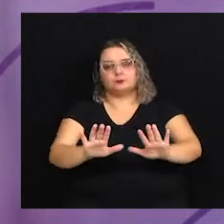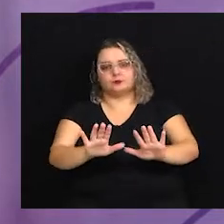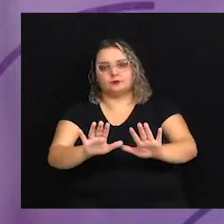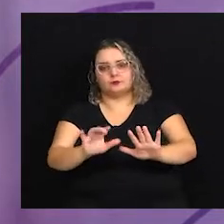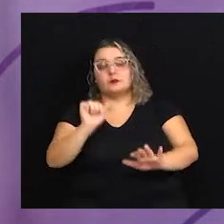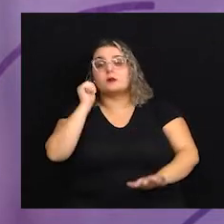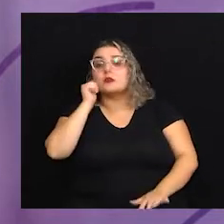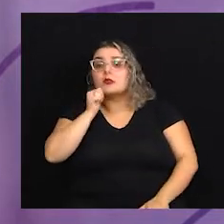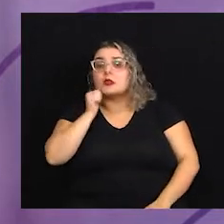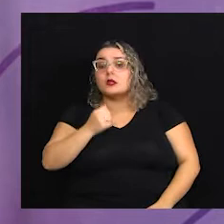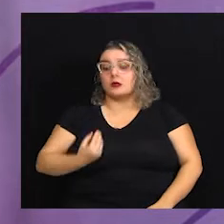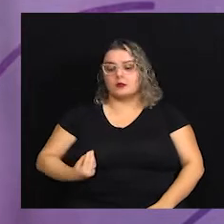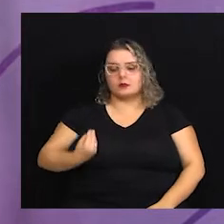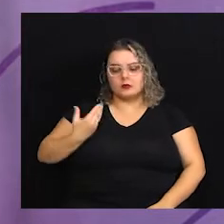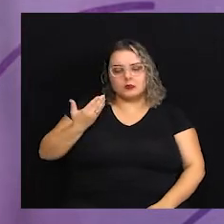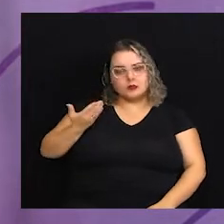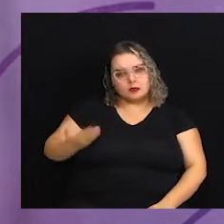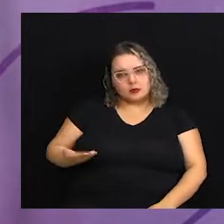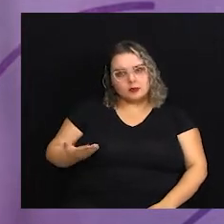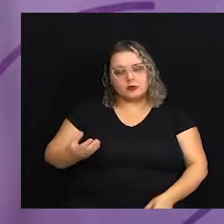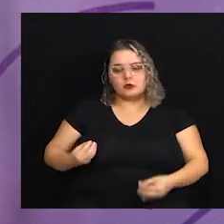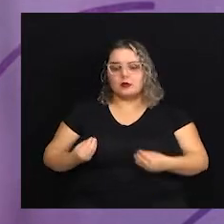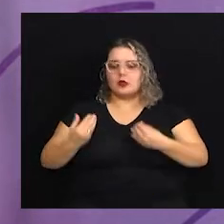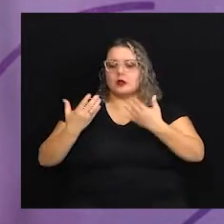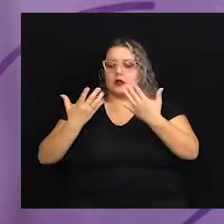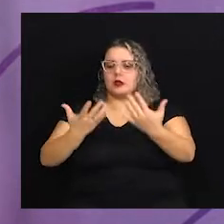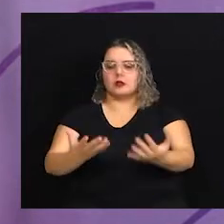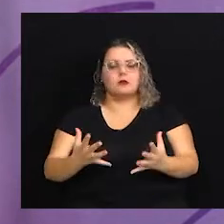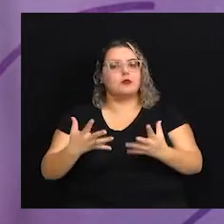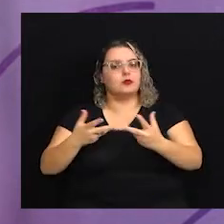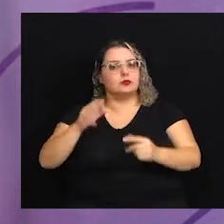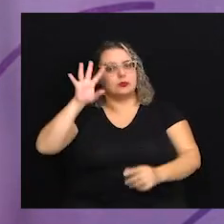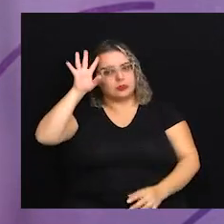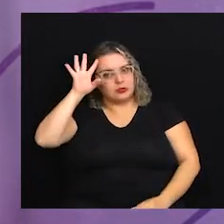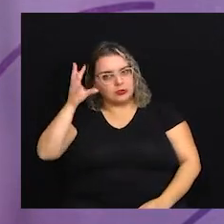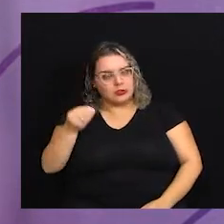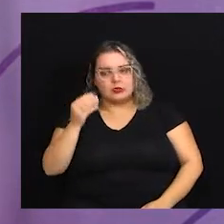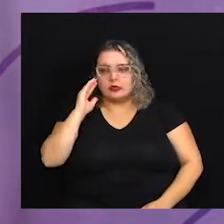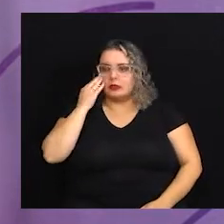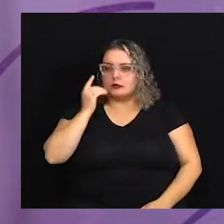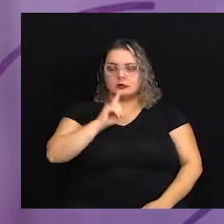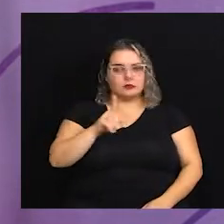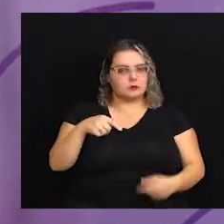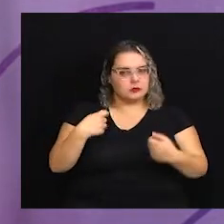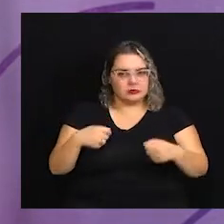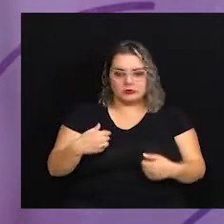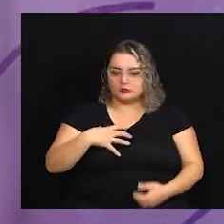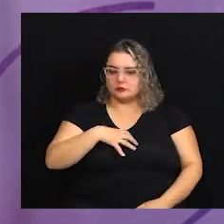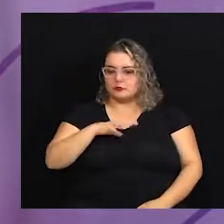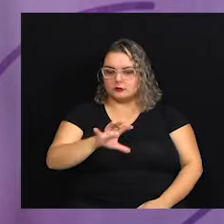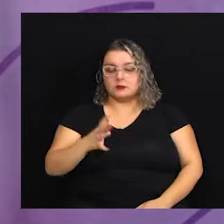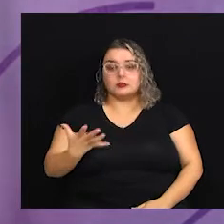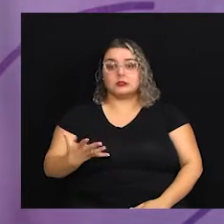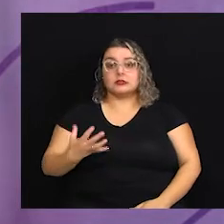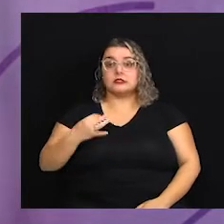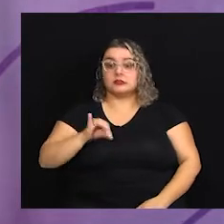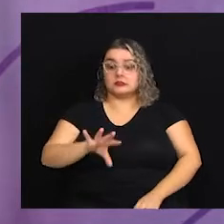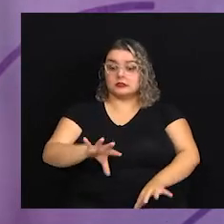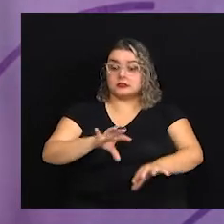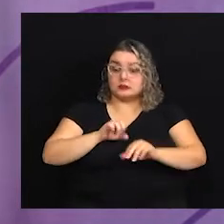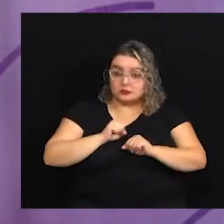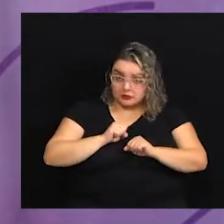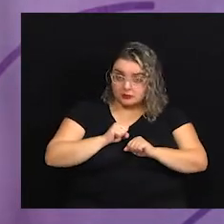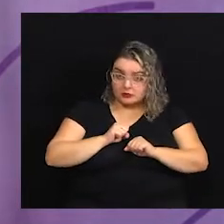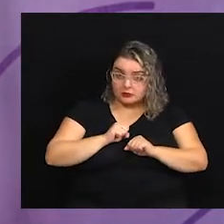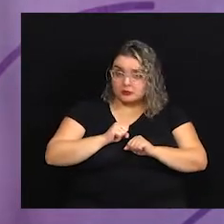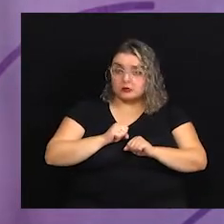Somos. Mas a mulher está aqui, você levou para ela todo esse conhecimento, ela entendeu que não tem que ser assim. Se ela